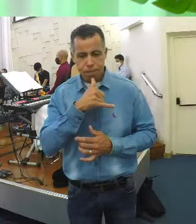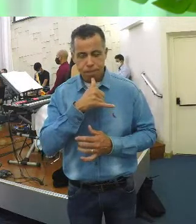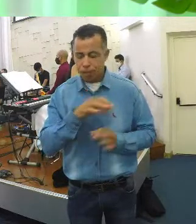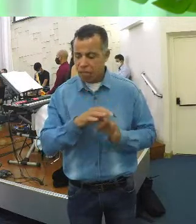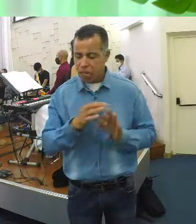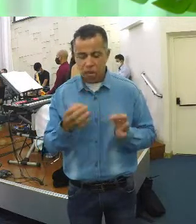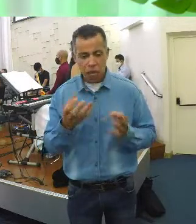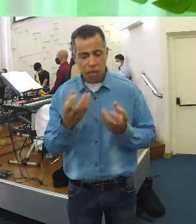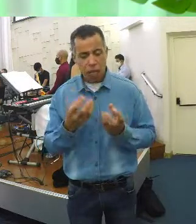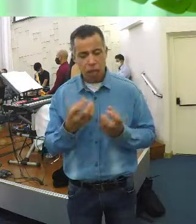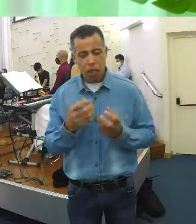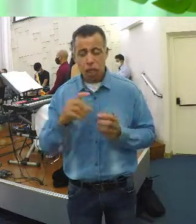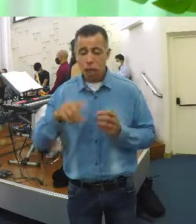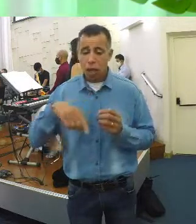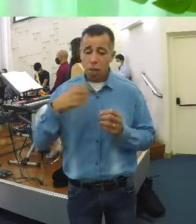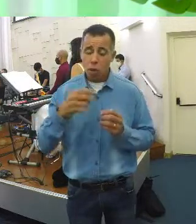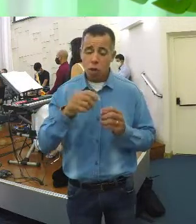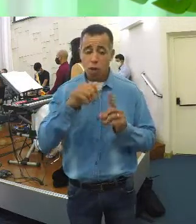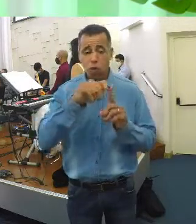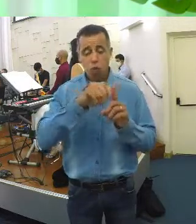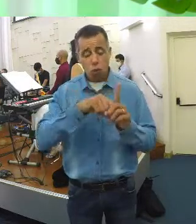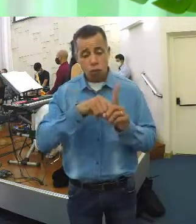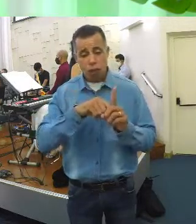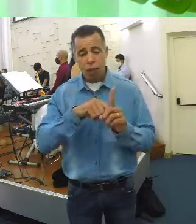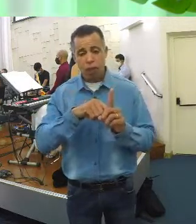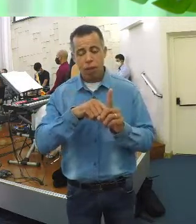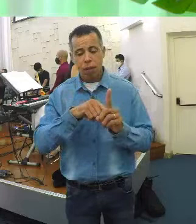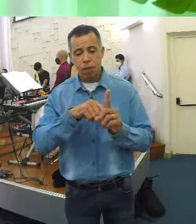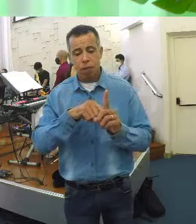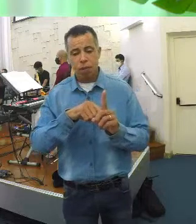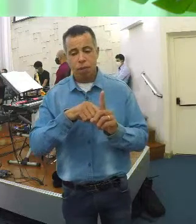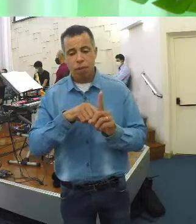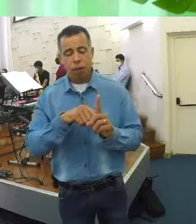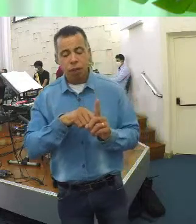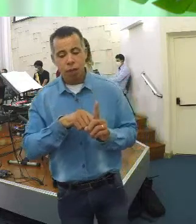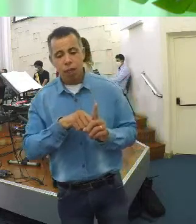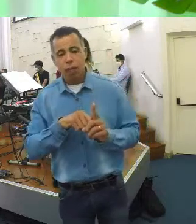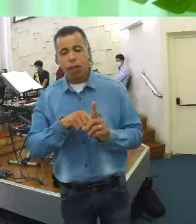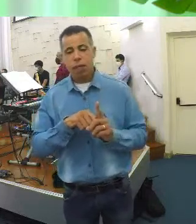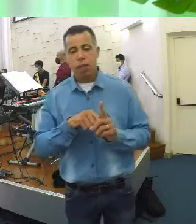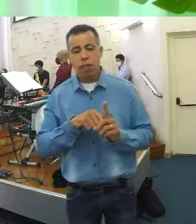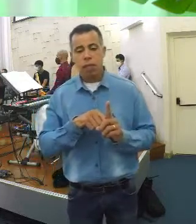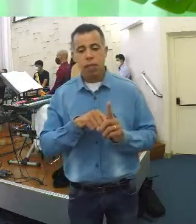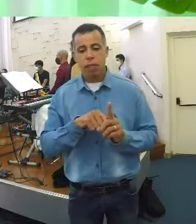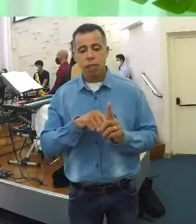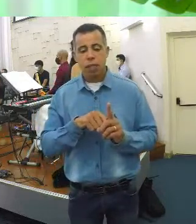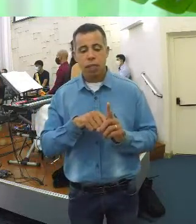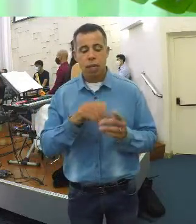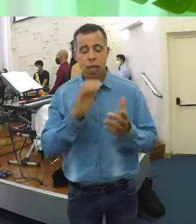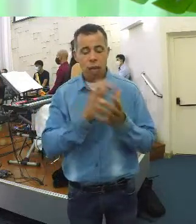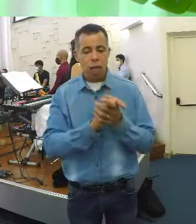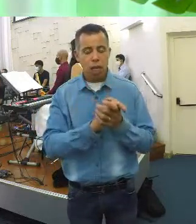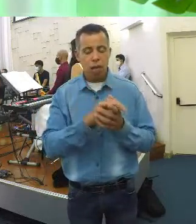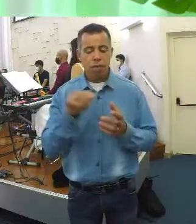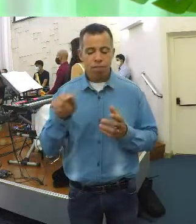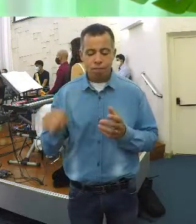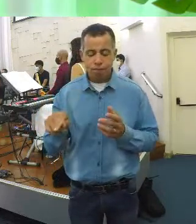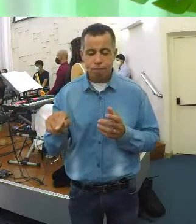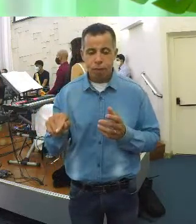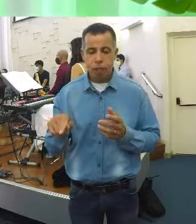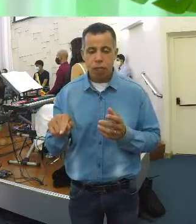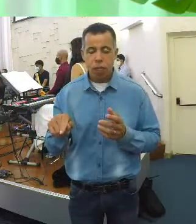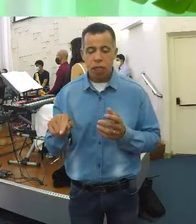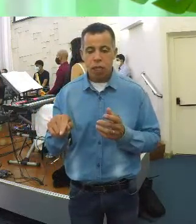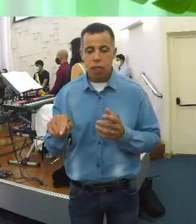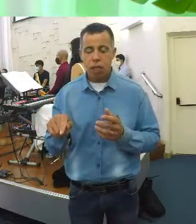mês depois, ela soube que haveria uma festa de aniversário para a esposa do prefeito. E então ela resolveu